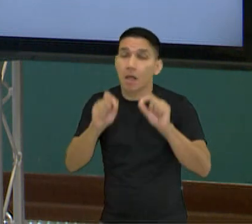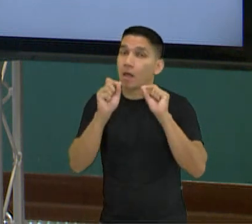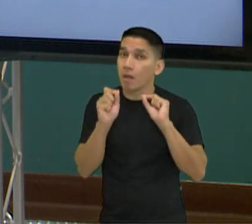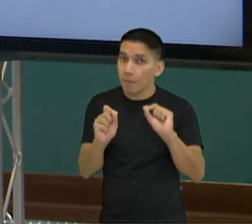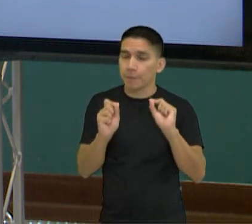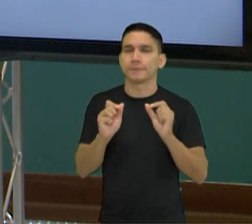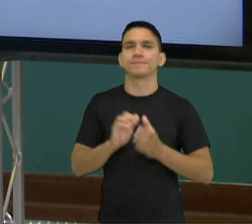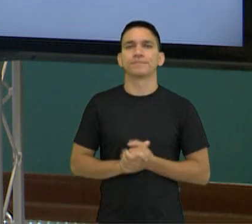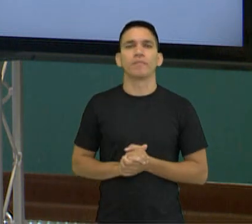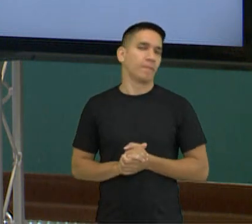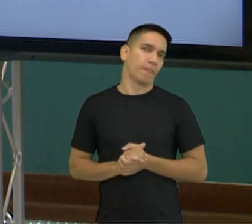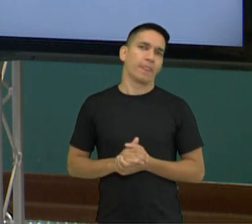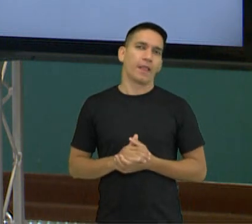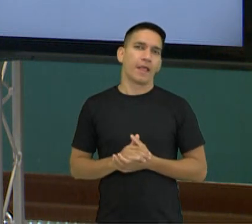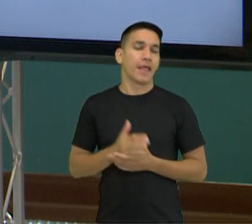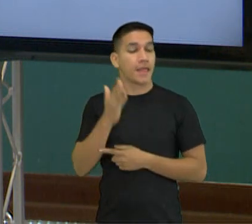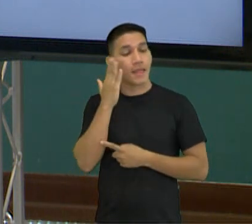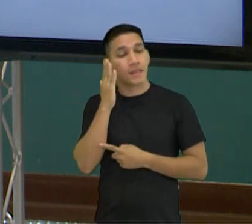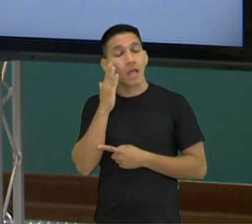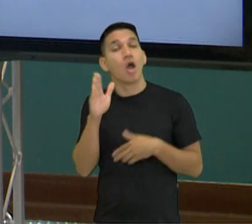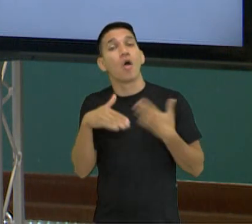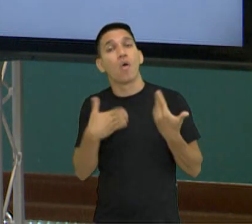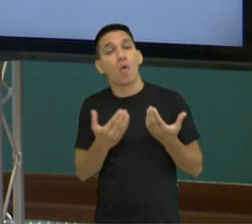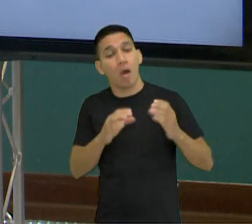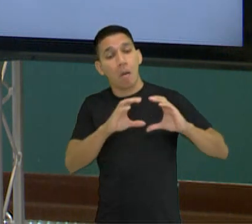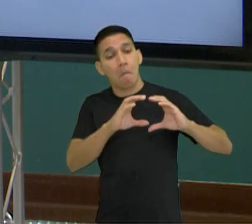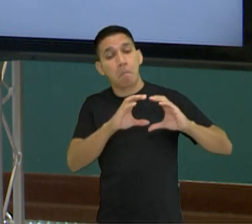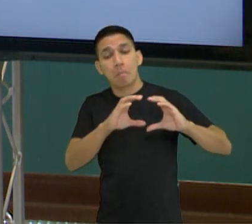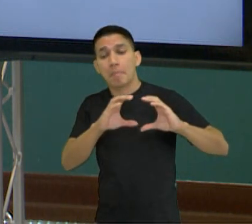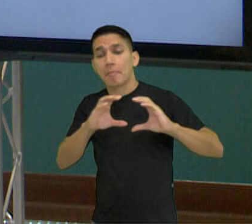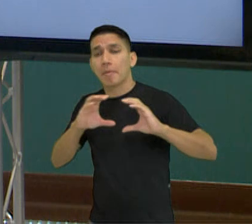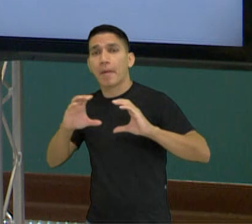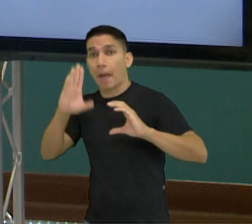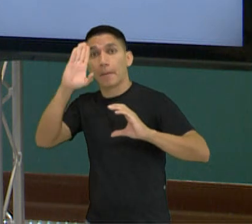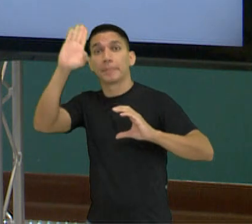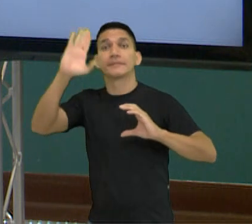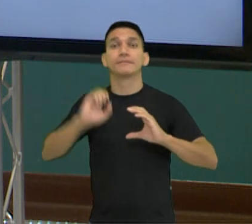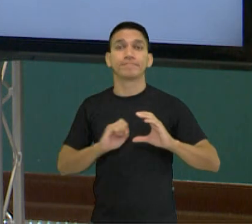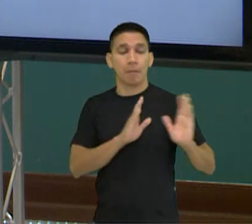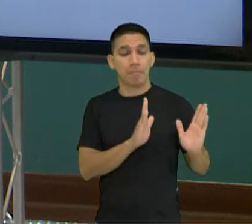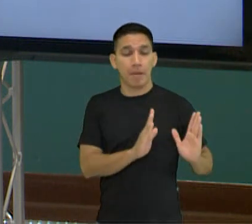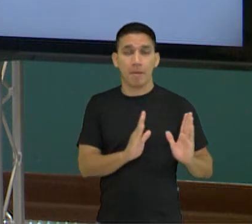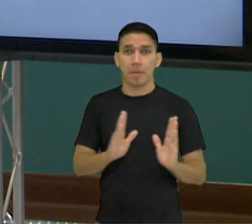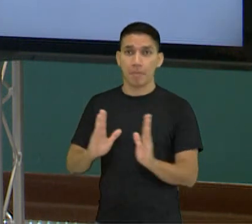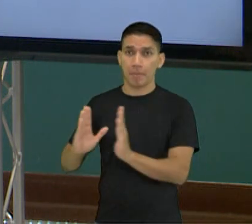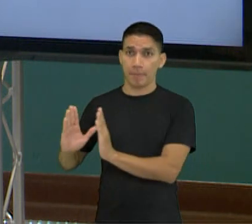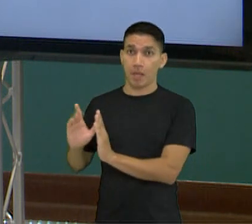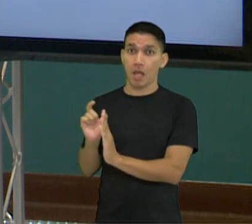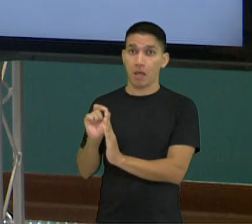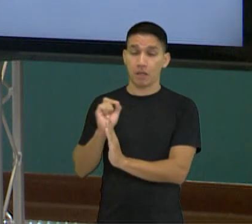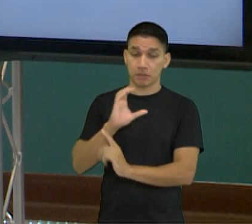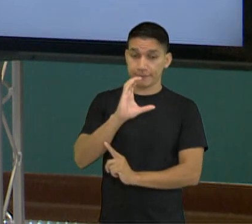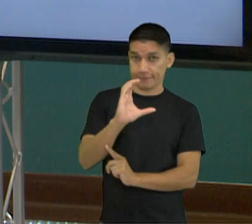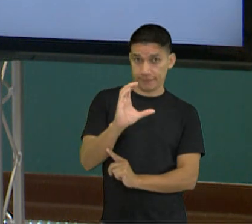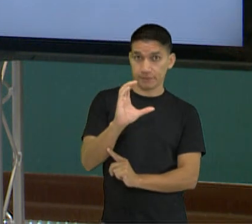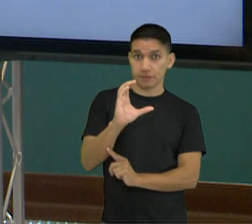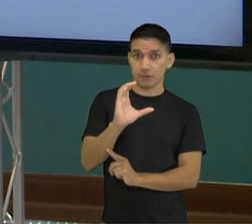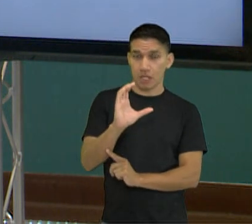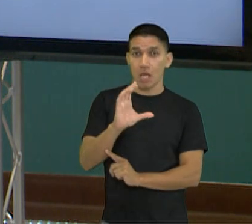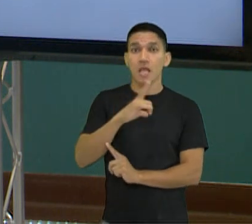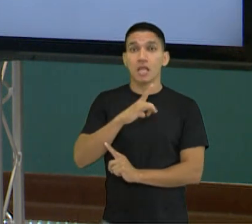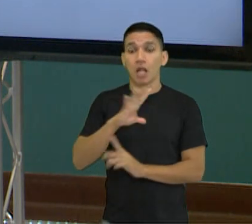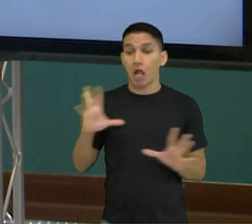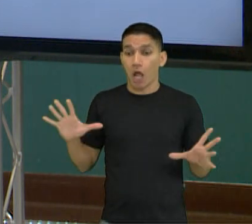precisamos reconhecer a cadeia carbônica principal. É a sequência de carbonos que agrupa o